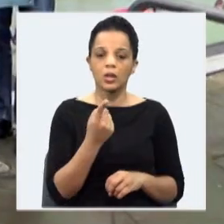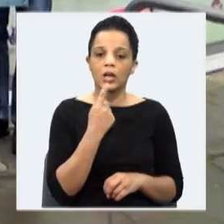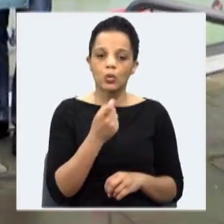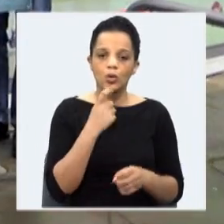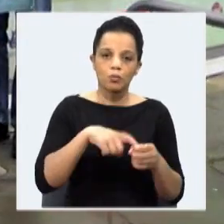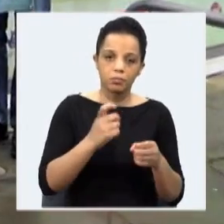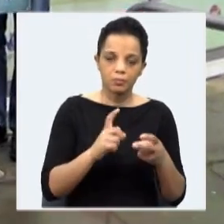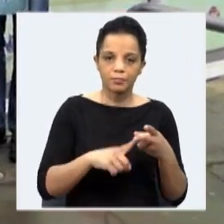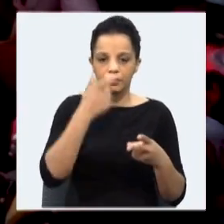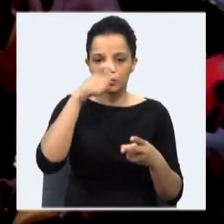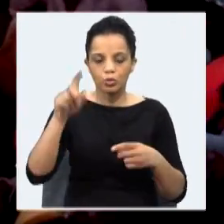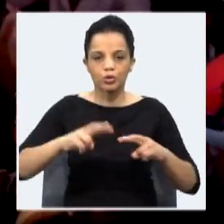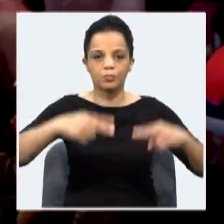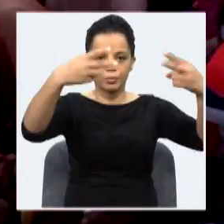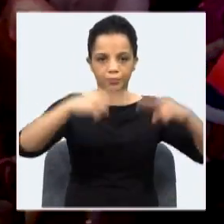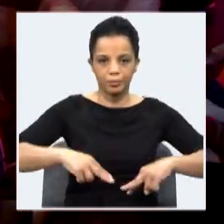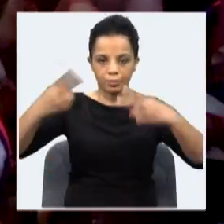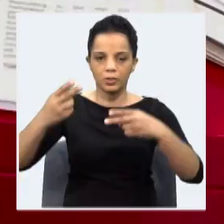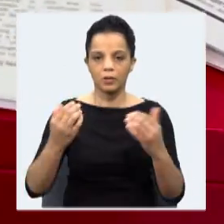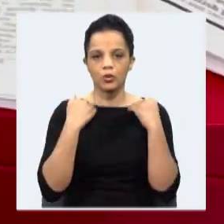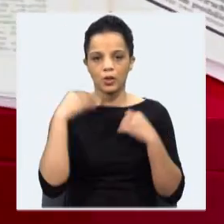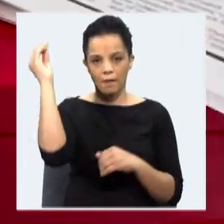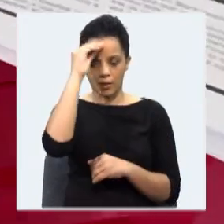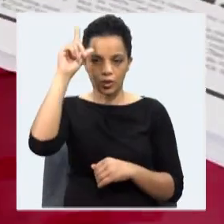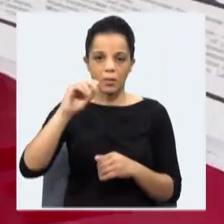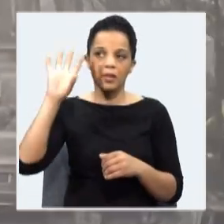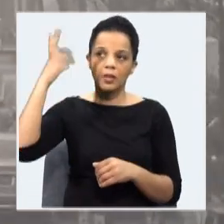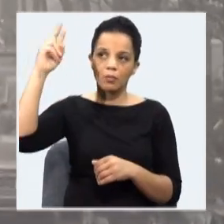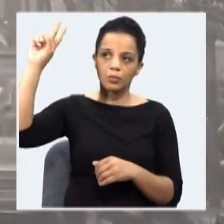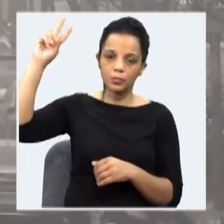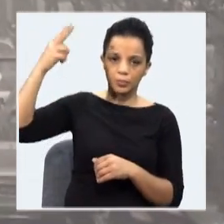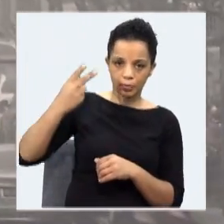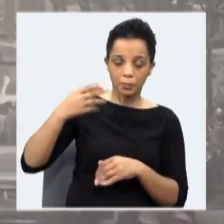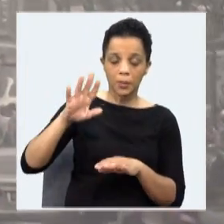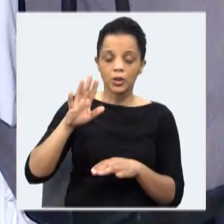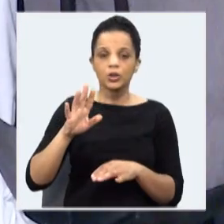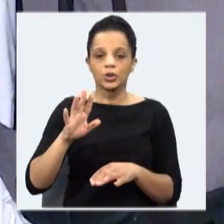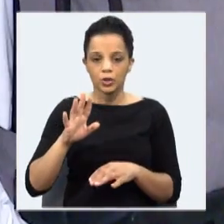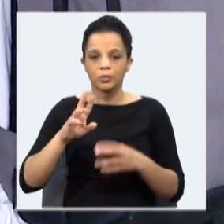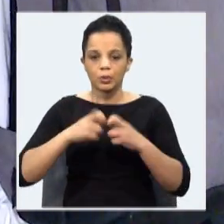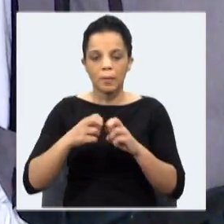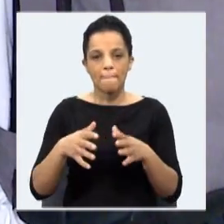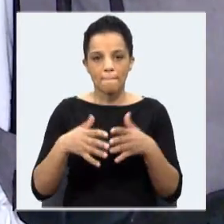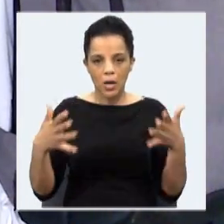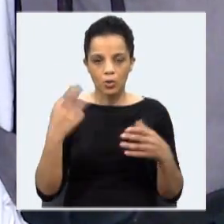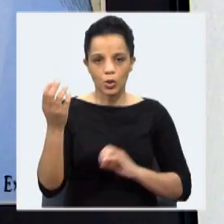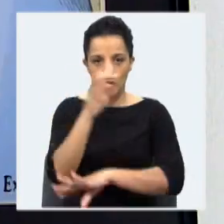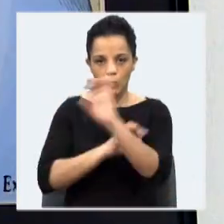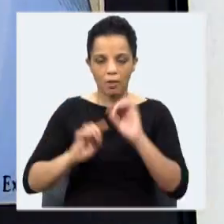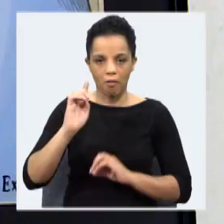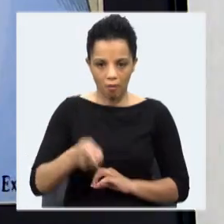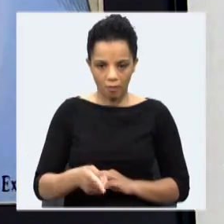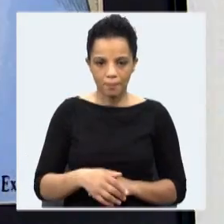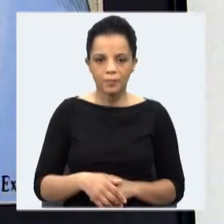a saída do Reino Unido, a crise de migrações, as fake news e as alterações climáticas. Mas uma das maiores ameaças